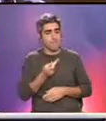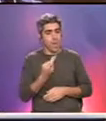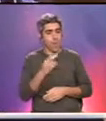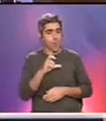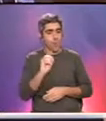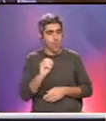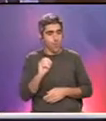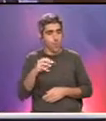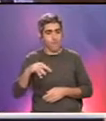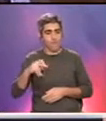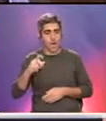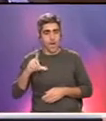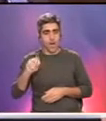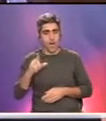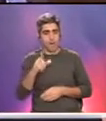Oh,